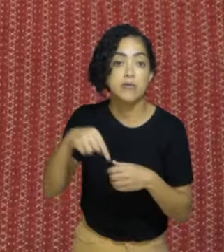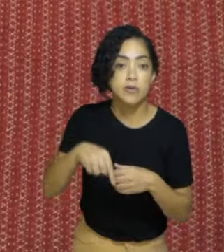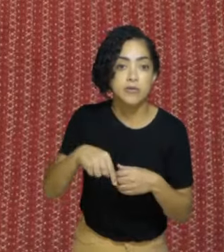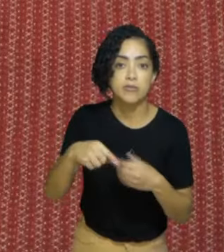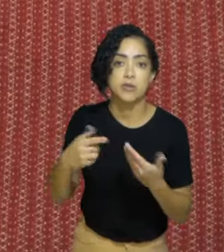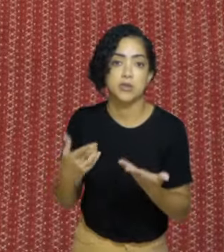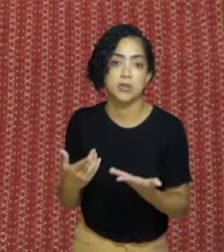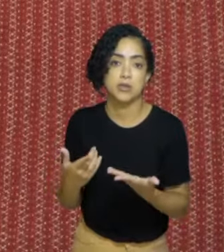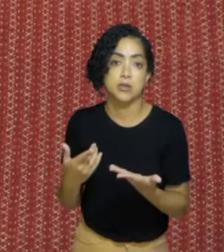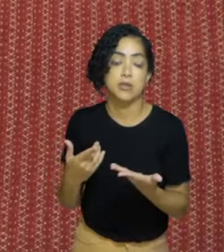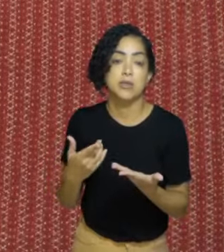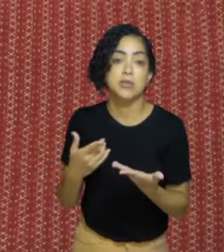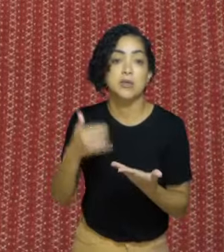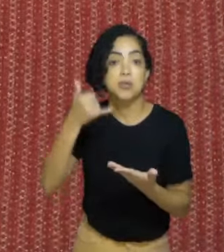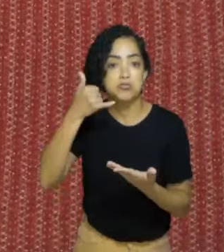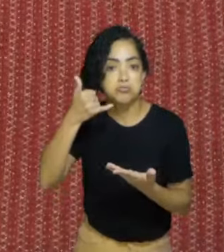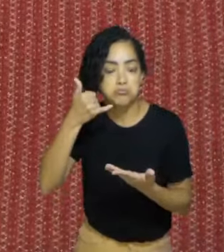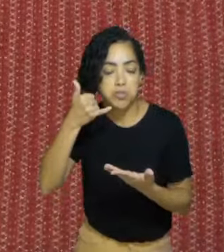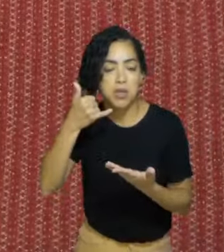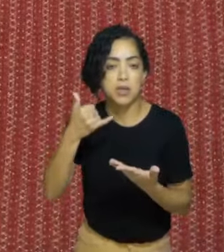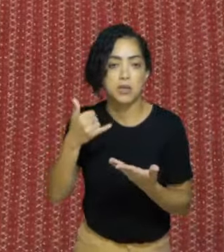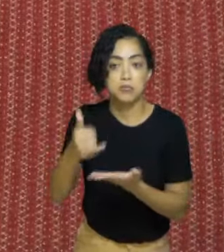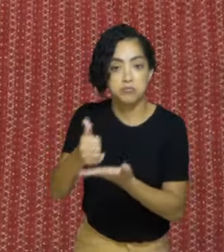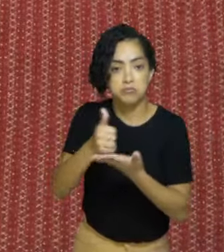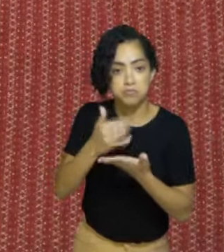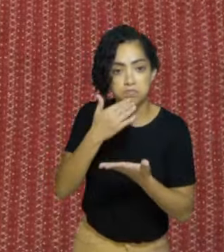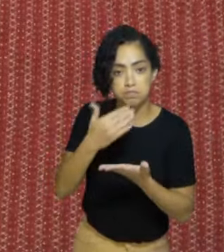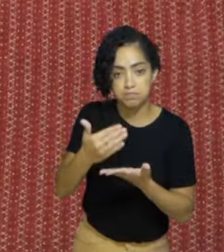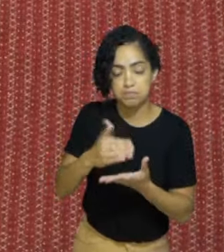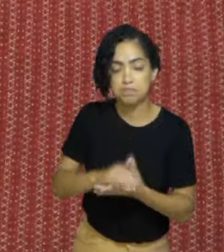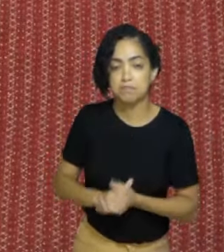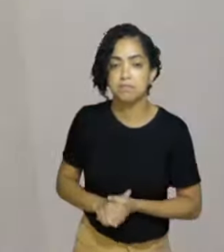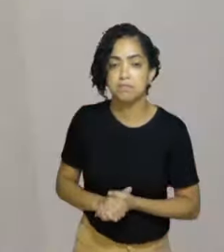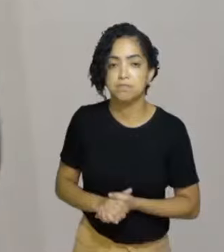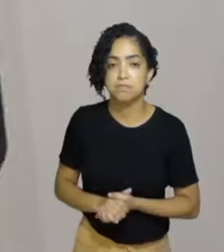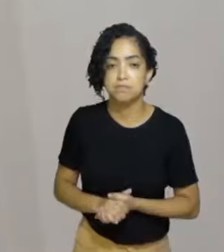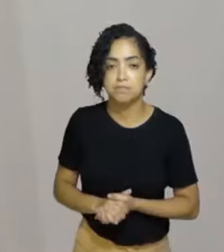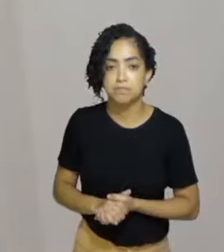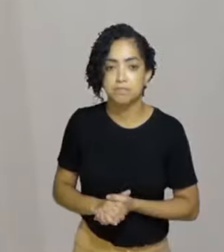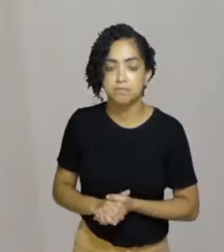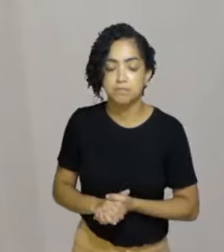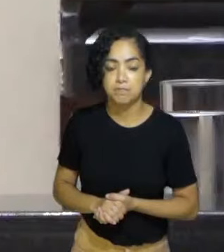com a secretária pedindo apoio para nossas regiões. Obrigado, deputado. Obrigado. Obrigado,